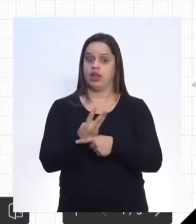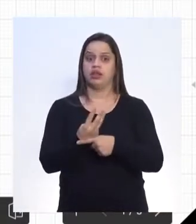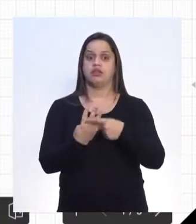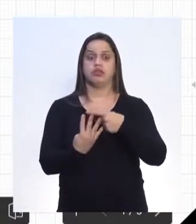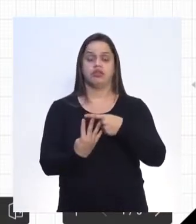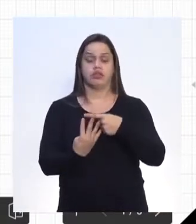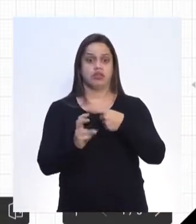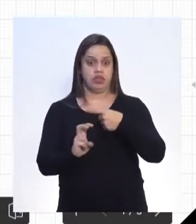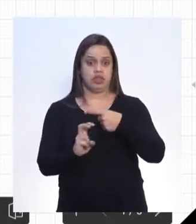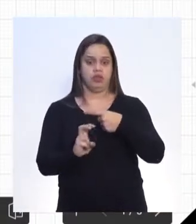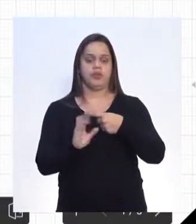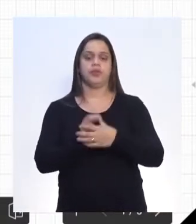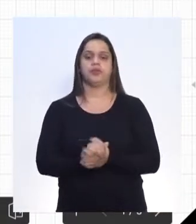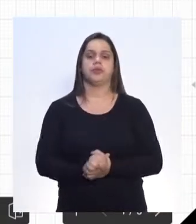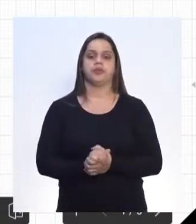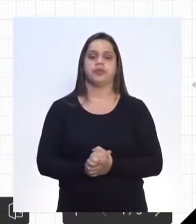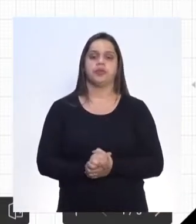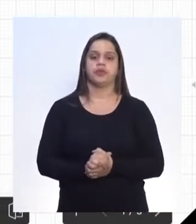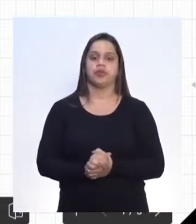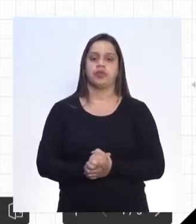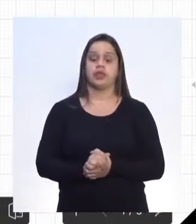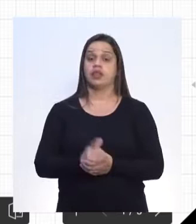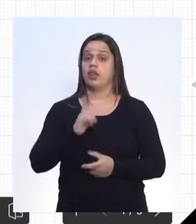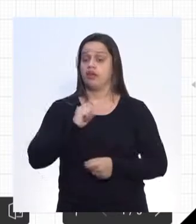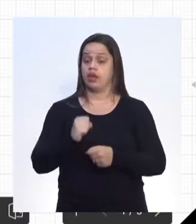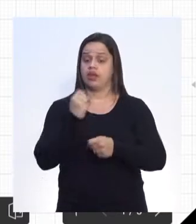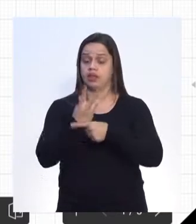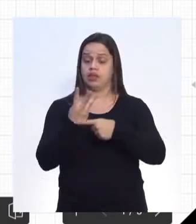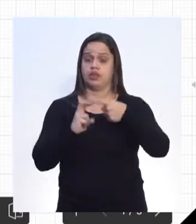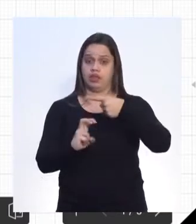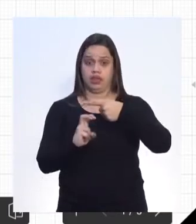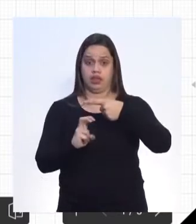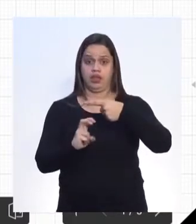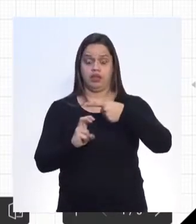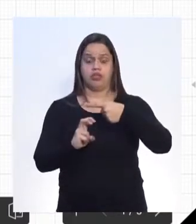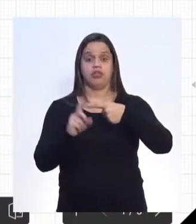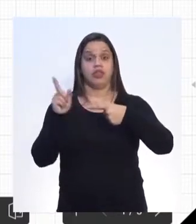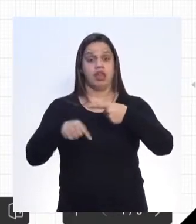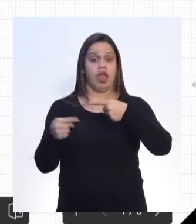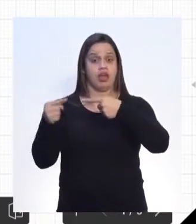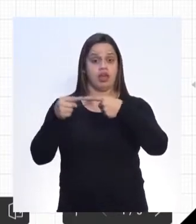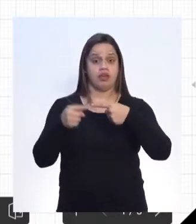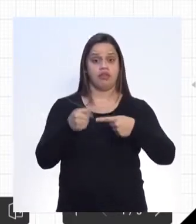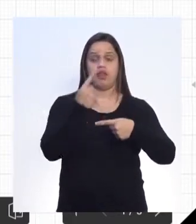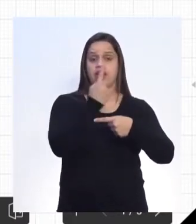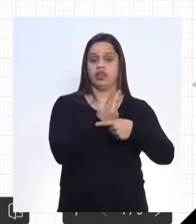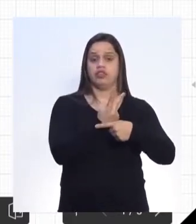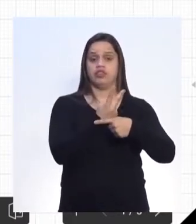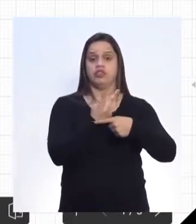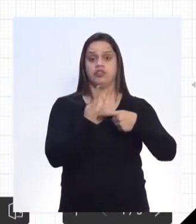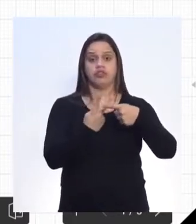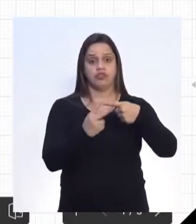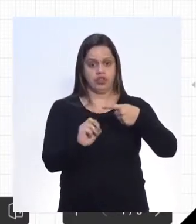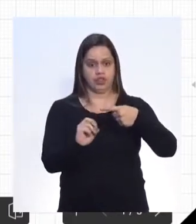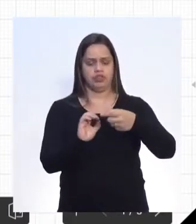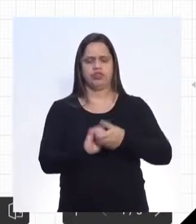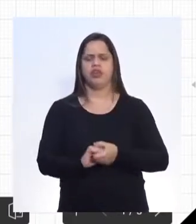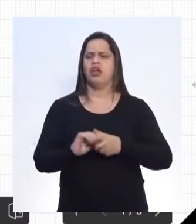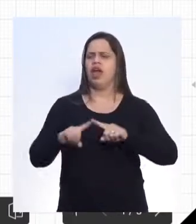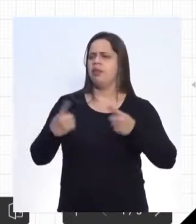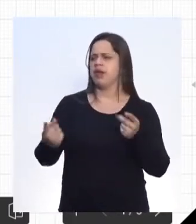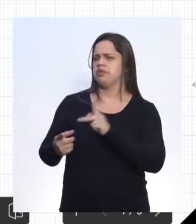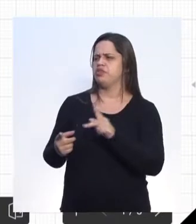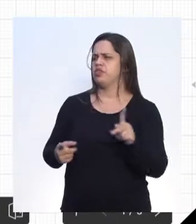sobre 5. Ou seja, temos a fração 3/5, que é equivalente a 12 20avos também. Ah, professor, mas